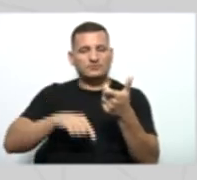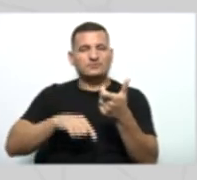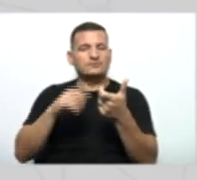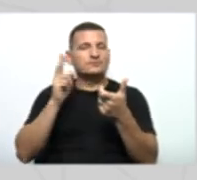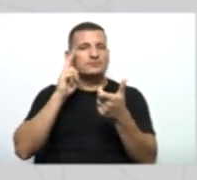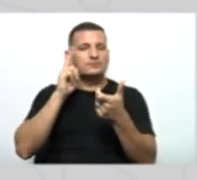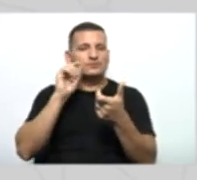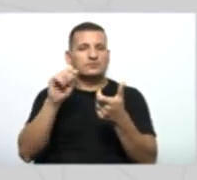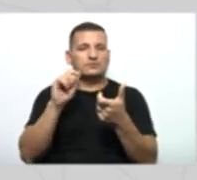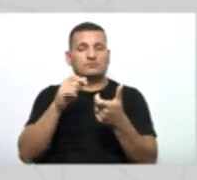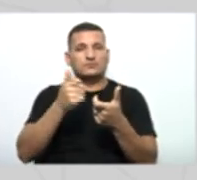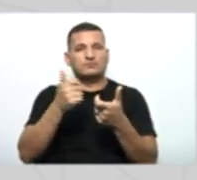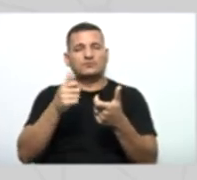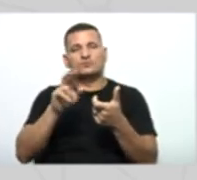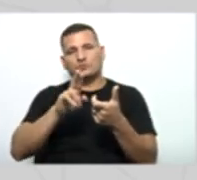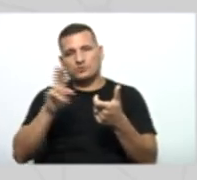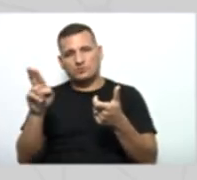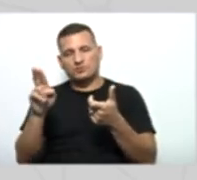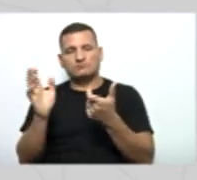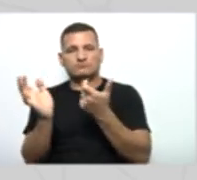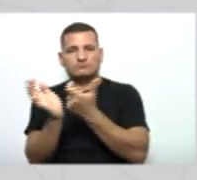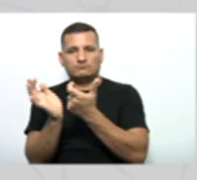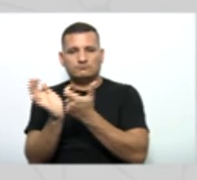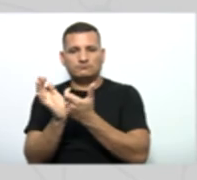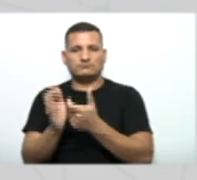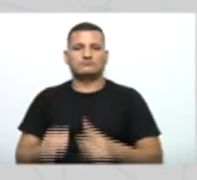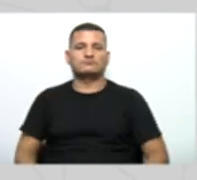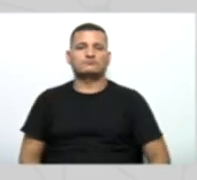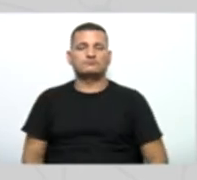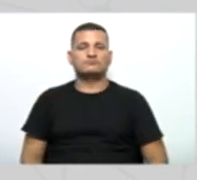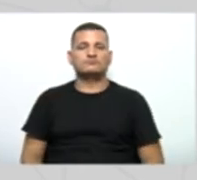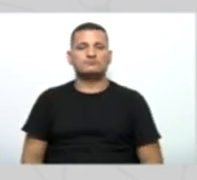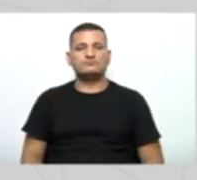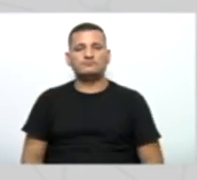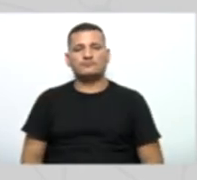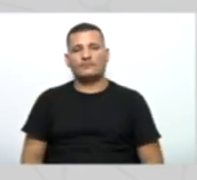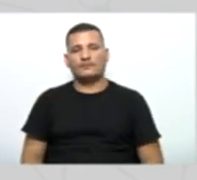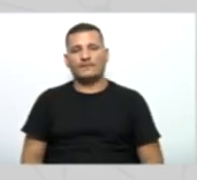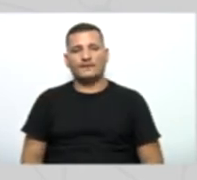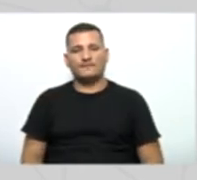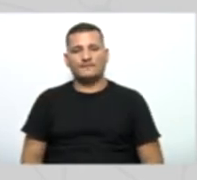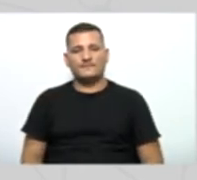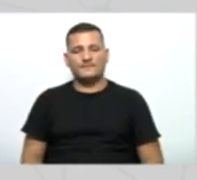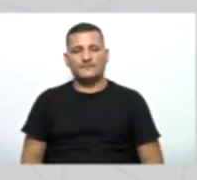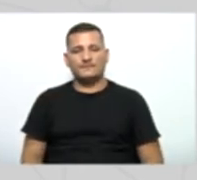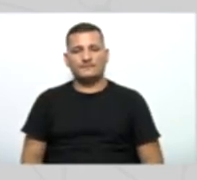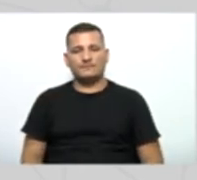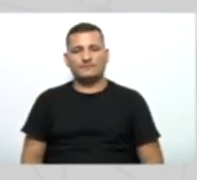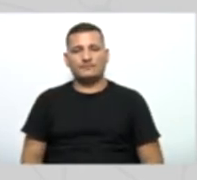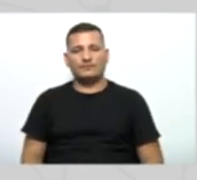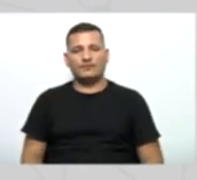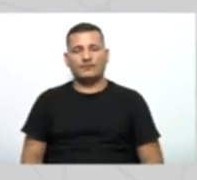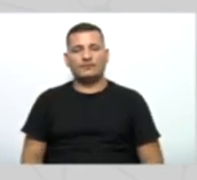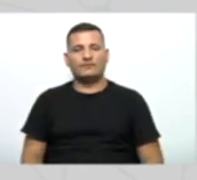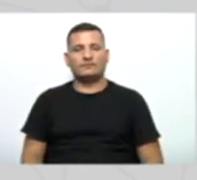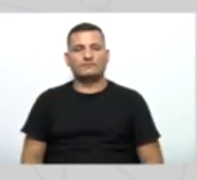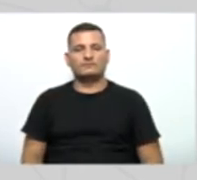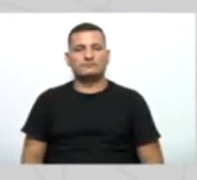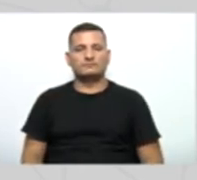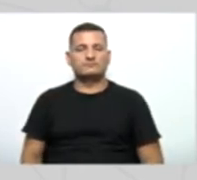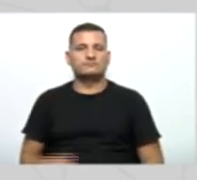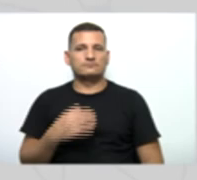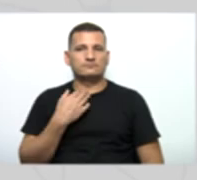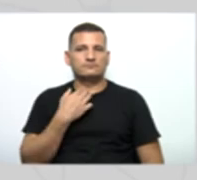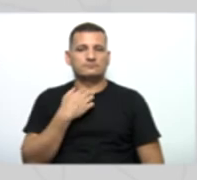fazer? Nomear a classe, certo? Você precisa dar um nome para a sua classe, isso é óbvio. Depois que